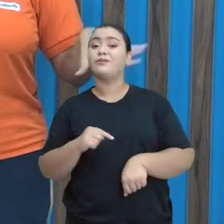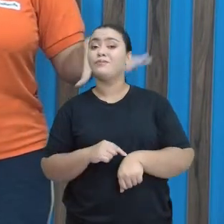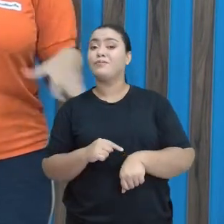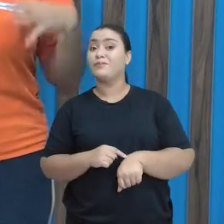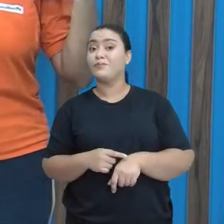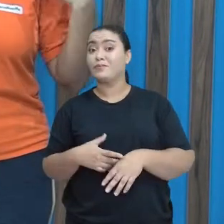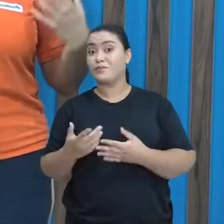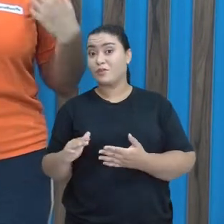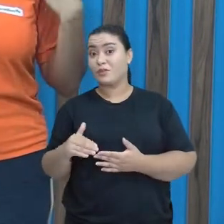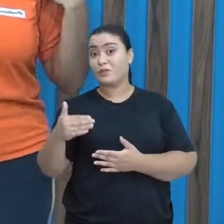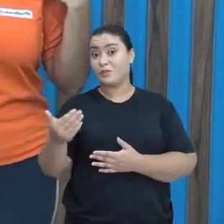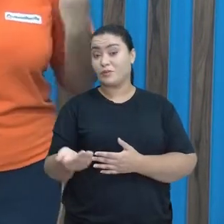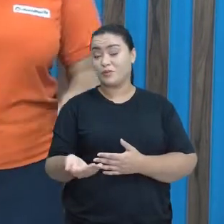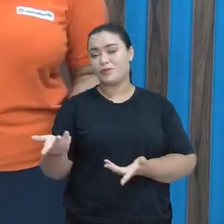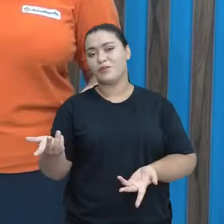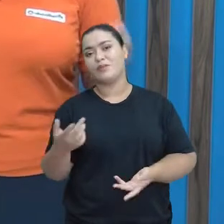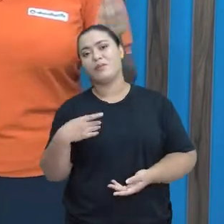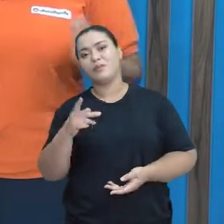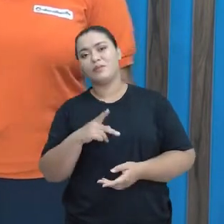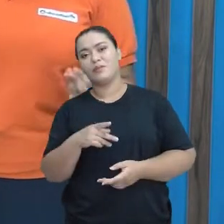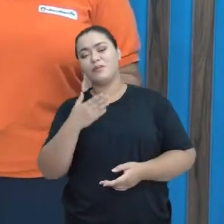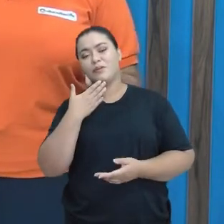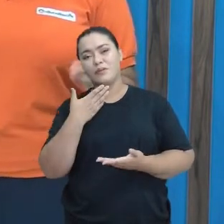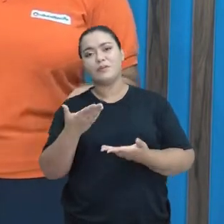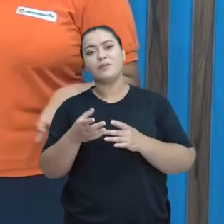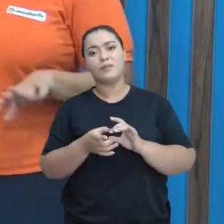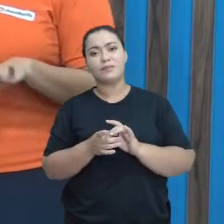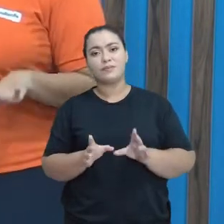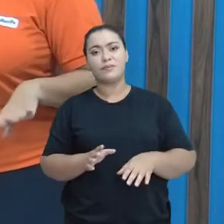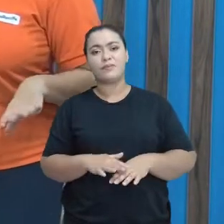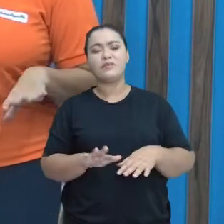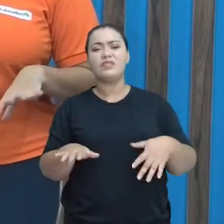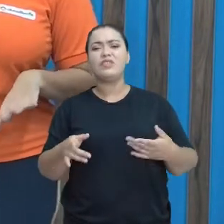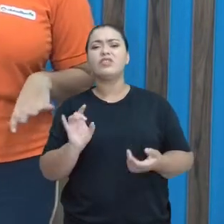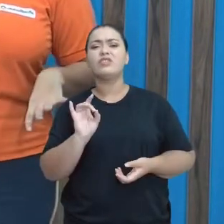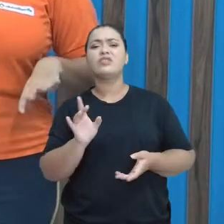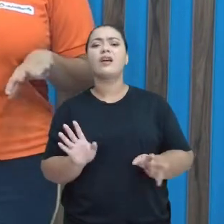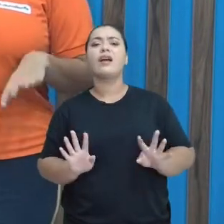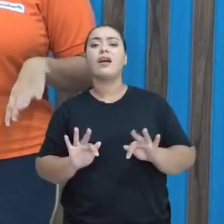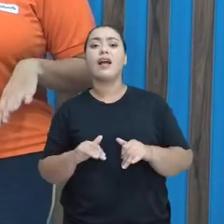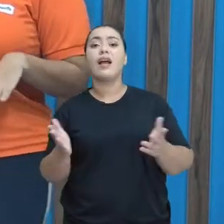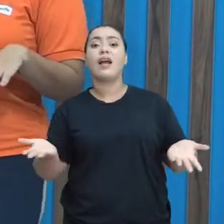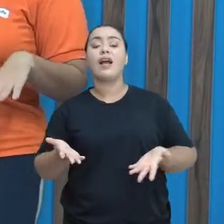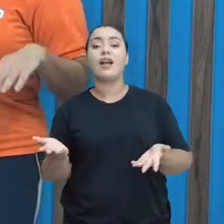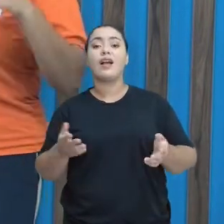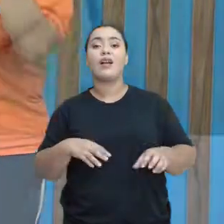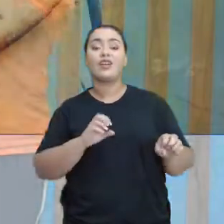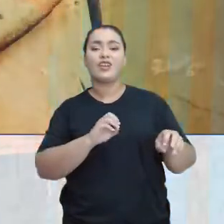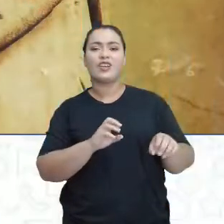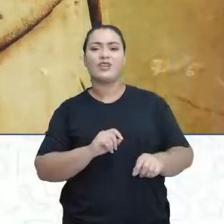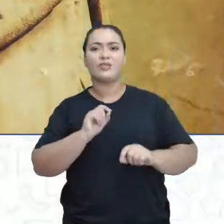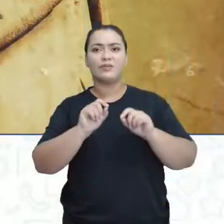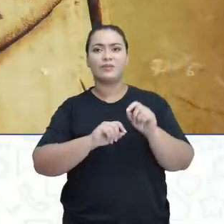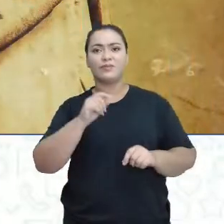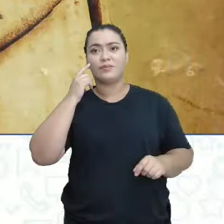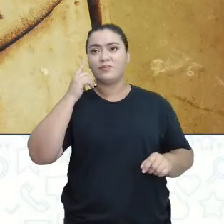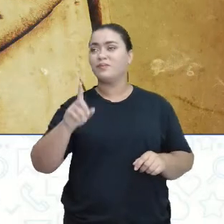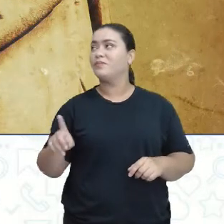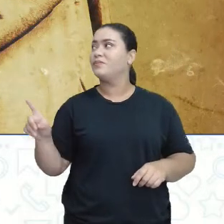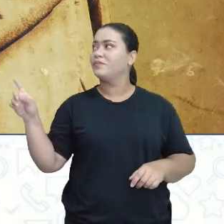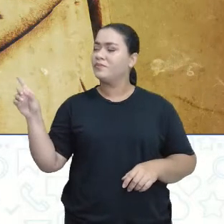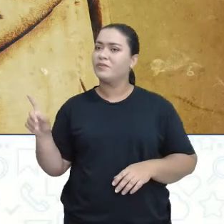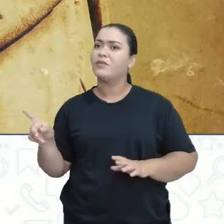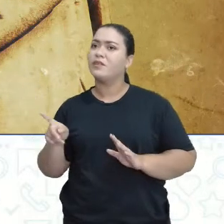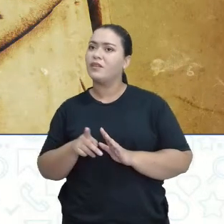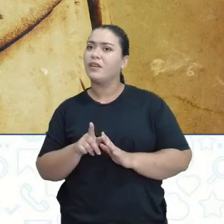do professor Heleno, que gentilmente cedeu uns minutinhos para mim. Então, eu só vou encerrar a nossa aula de hoje com essa citação de